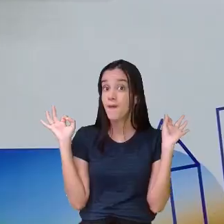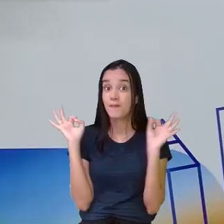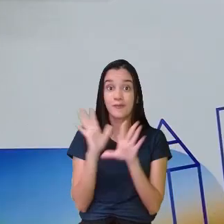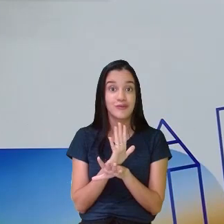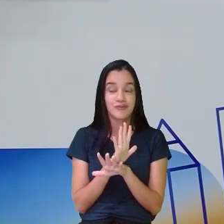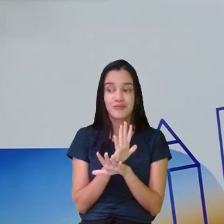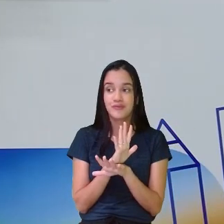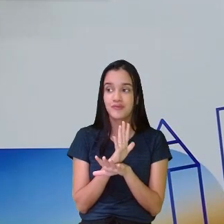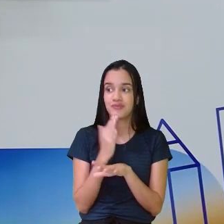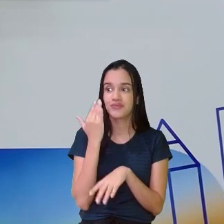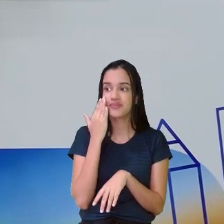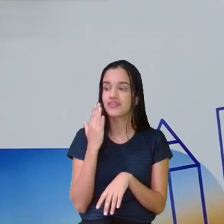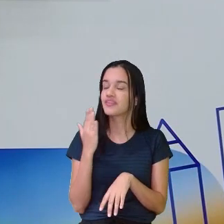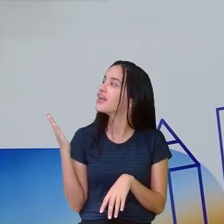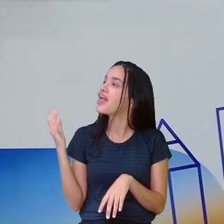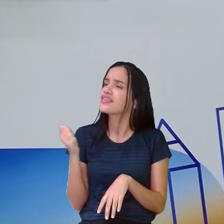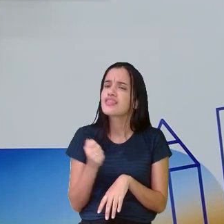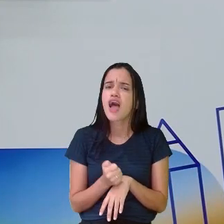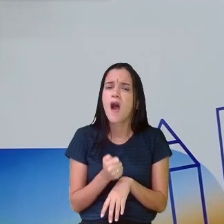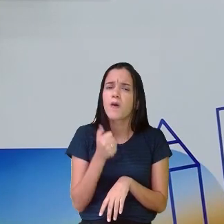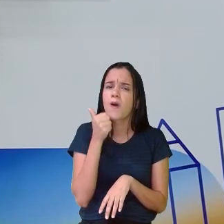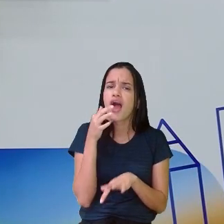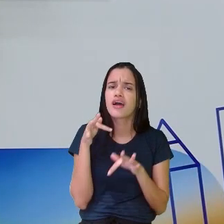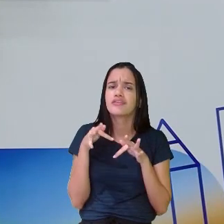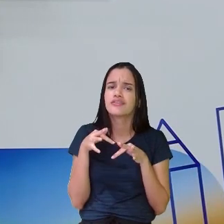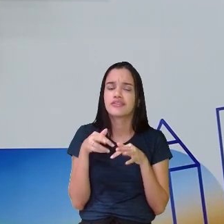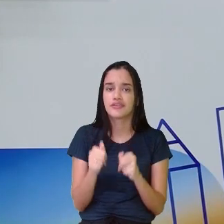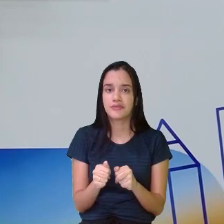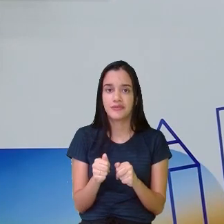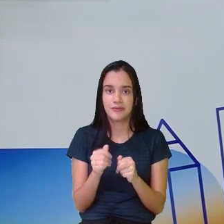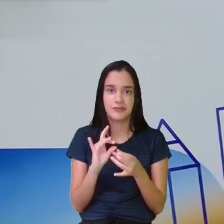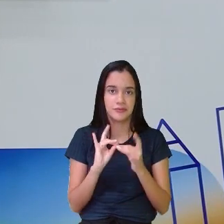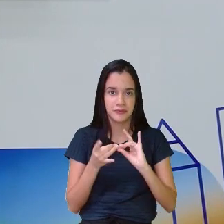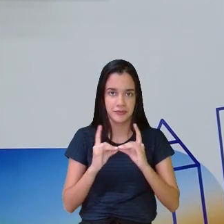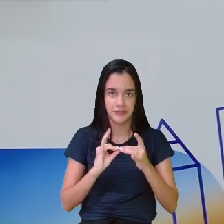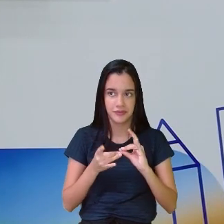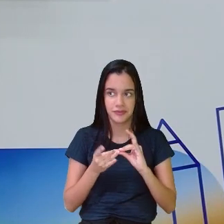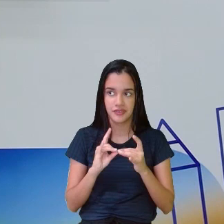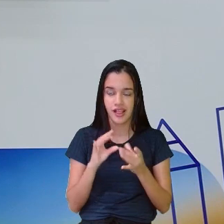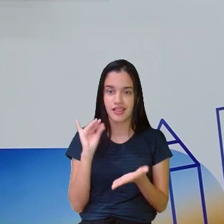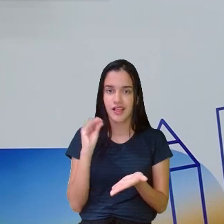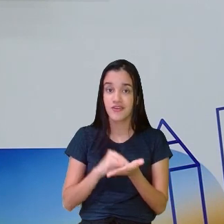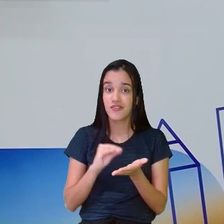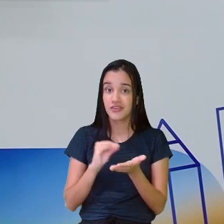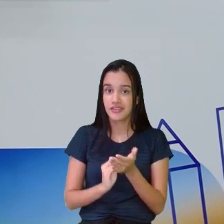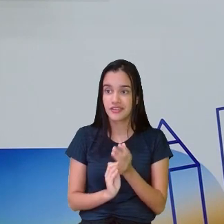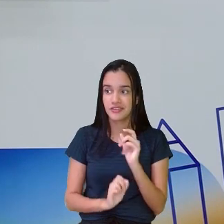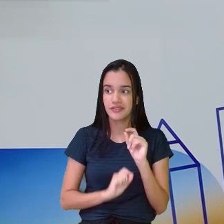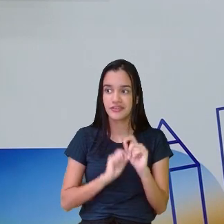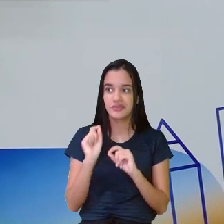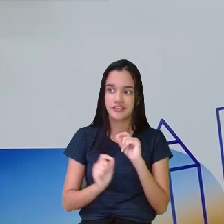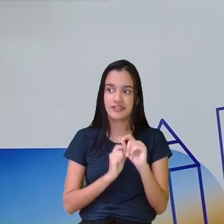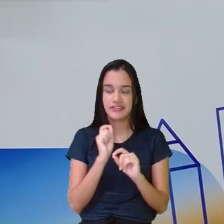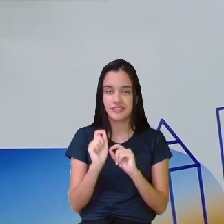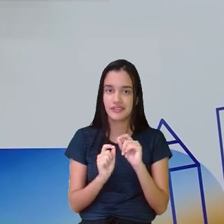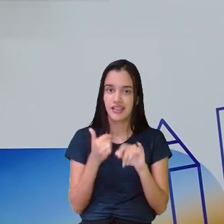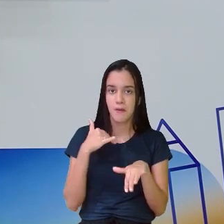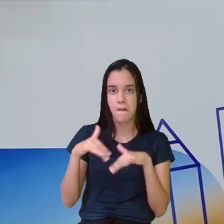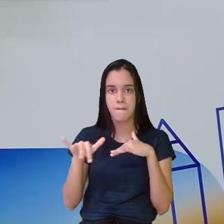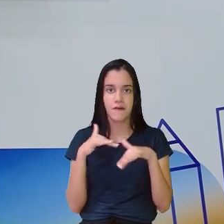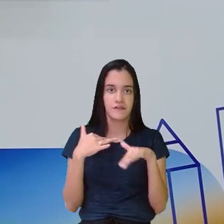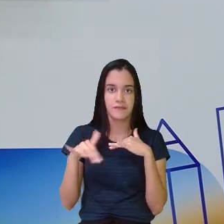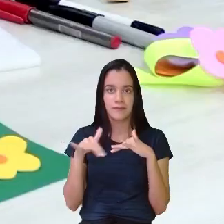Pronto. E tá quase no fim a nossa oficina. O que é que está faltando? A nossa oficina de